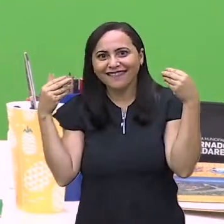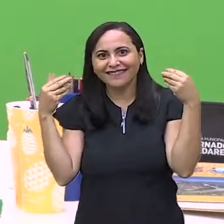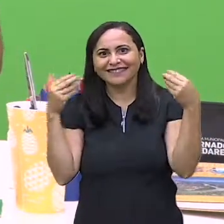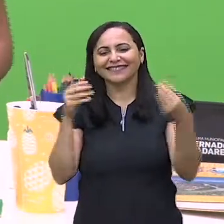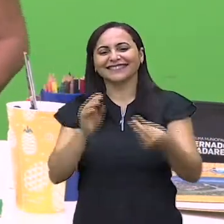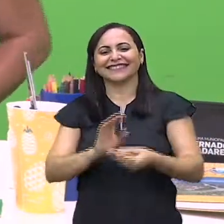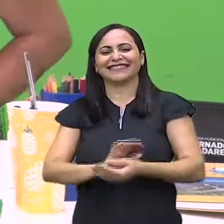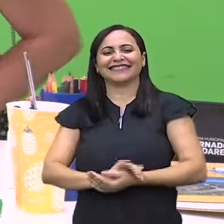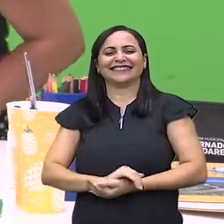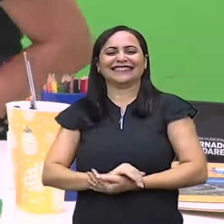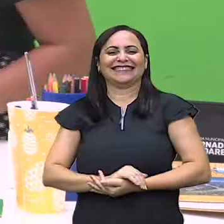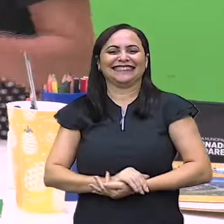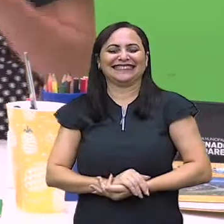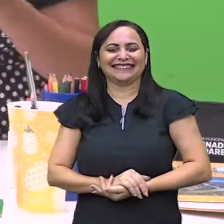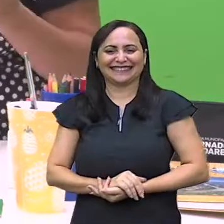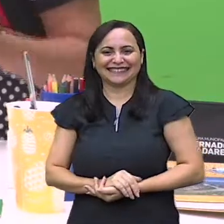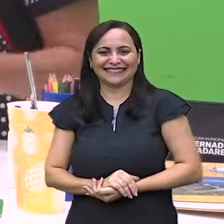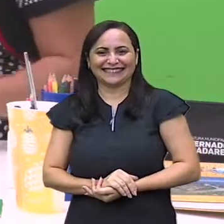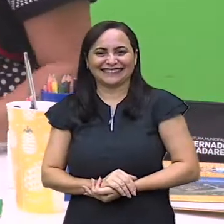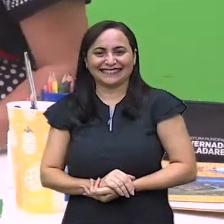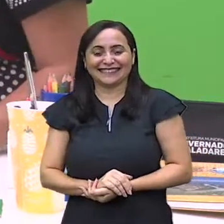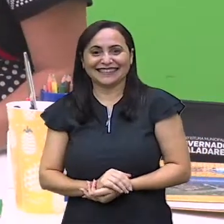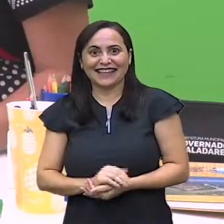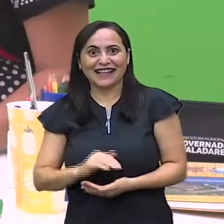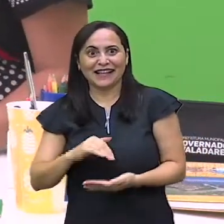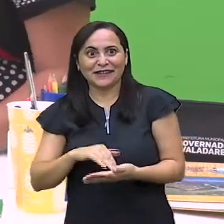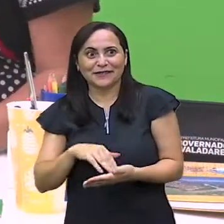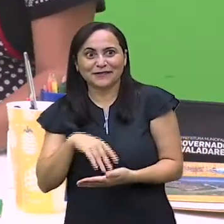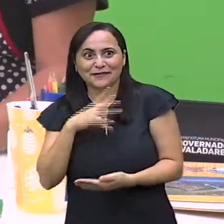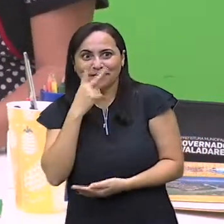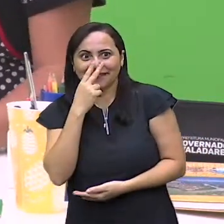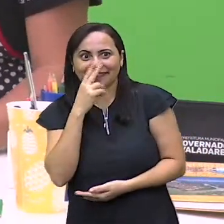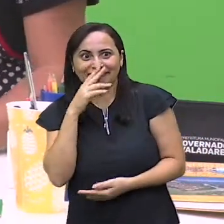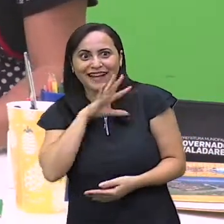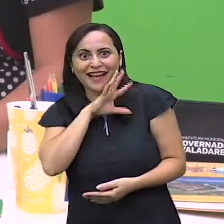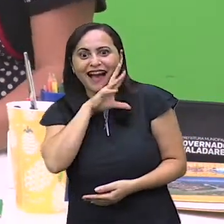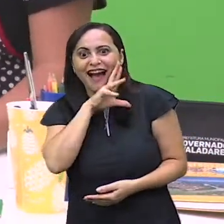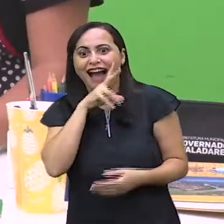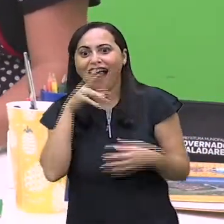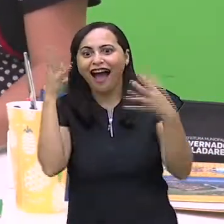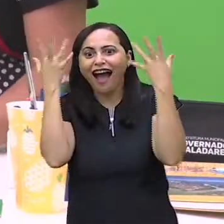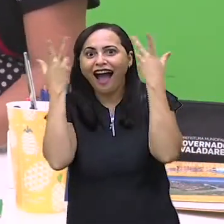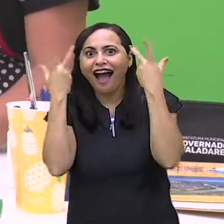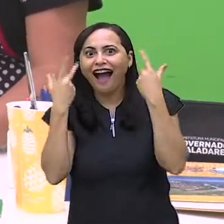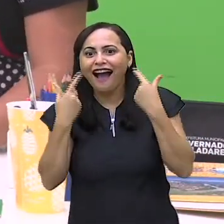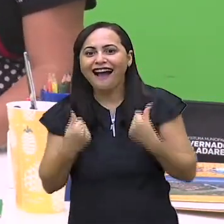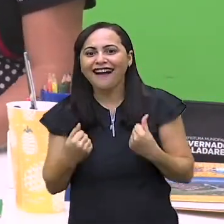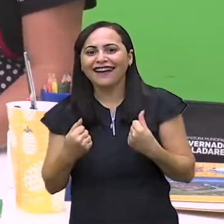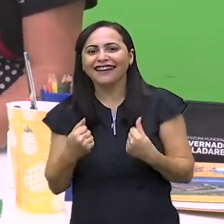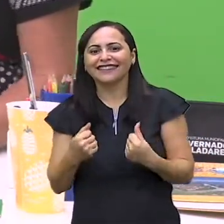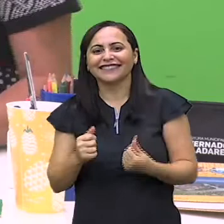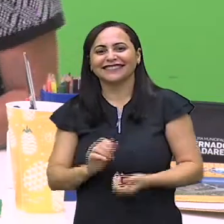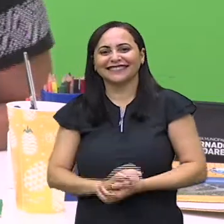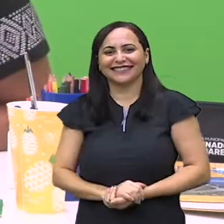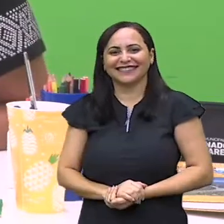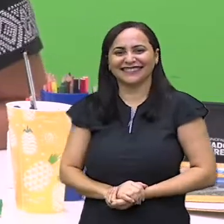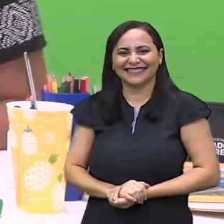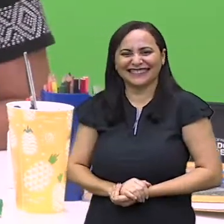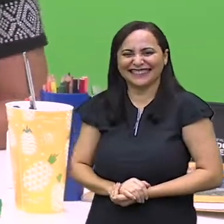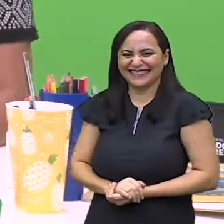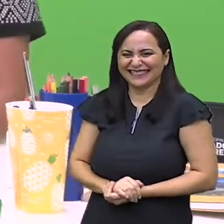miau, miau. O último ficou parecendo um leão. Faz de novo, ficou parecendo um leão, vai. Miau.